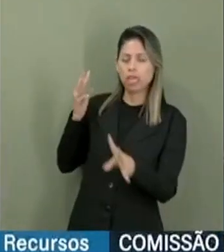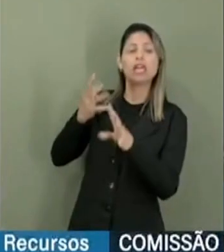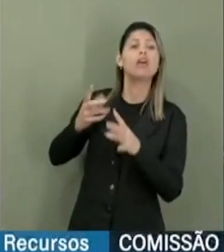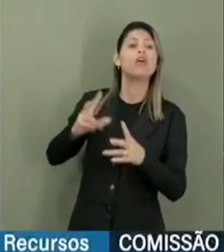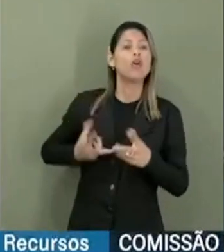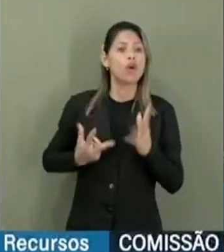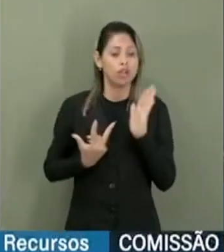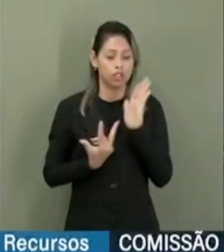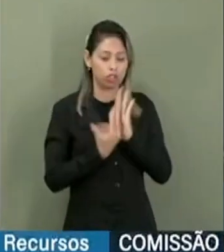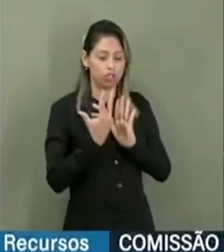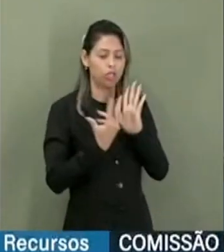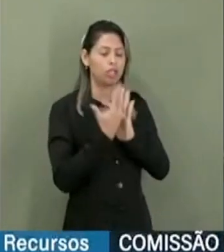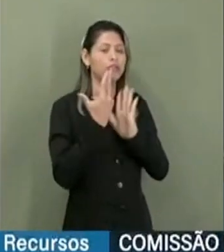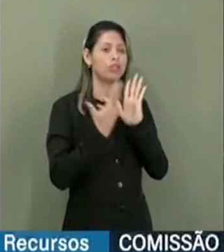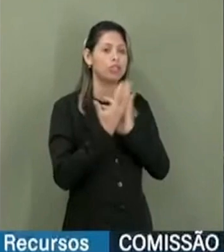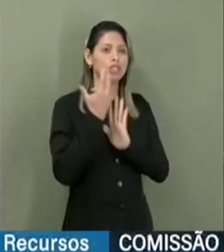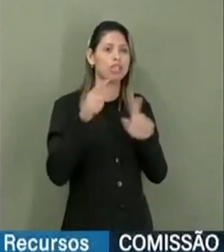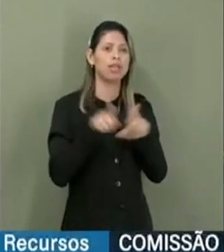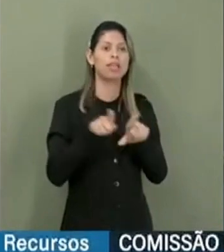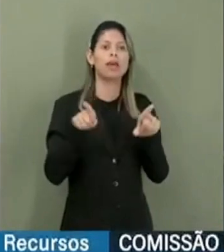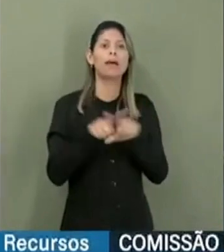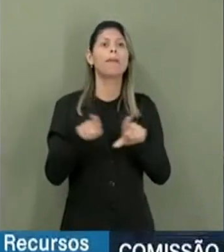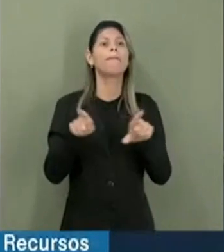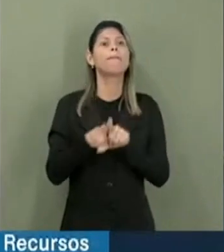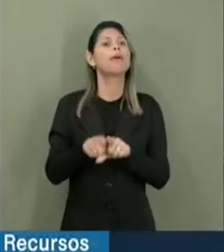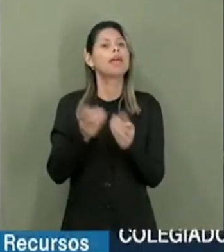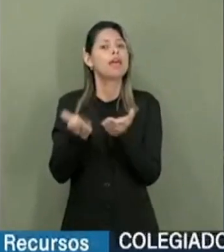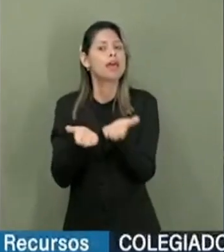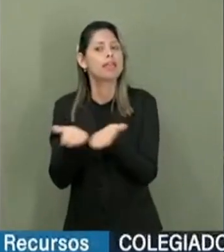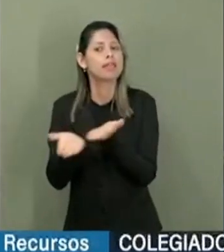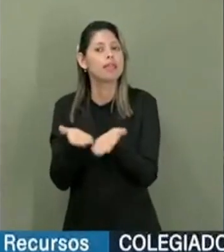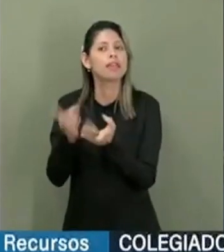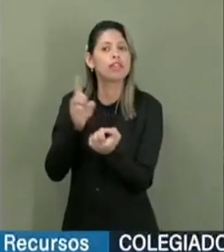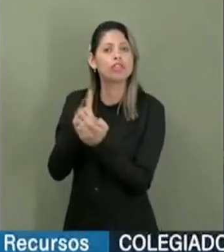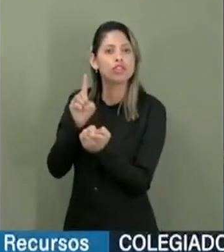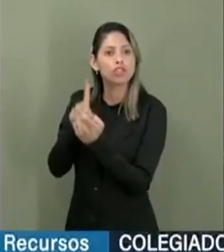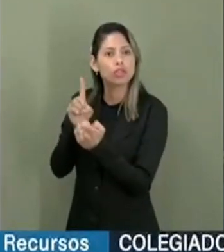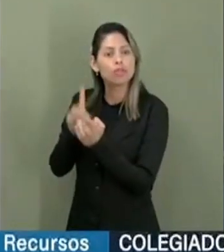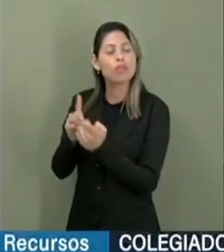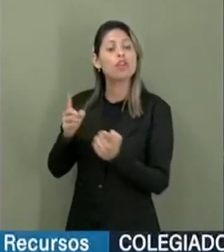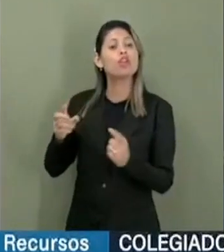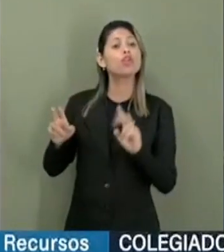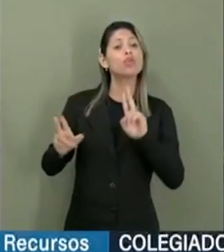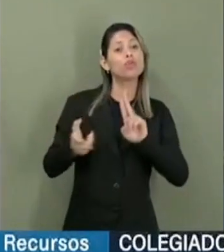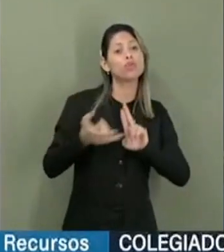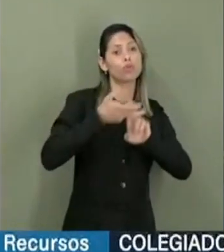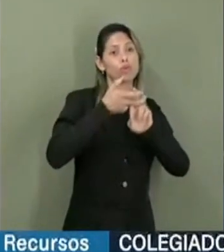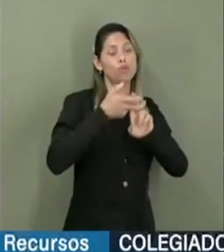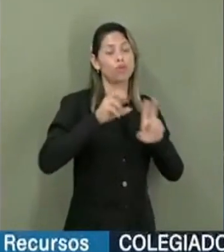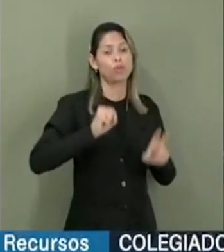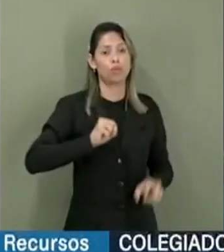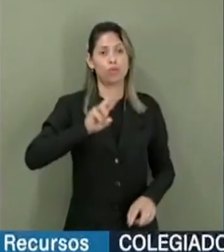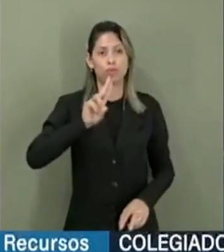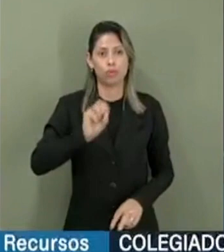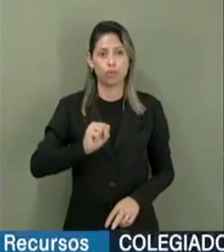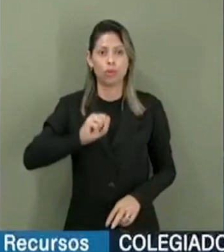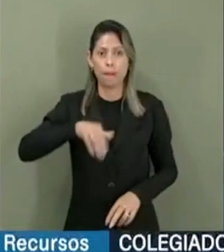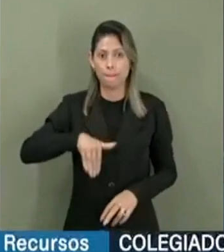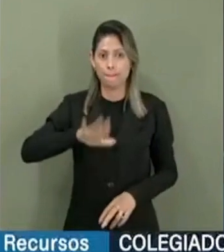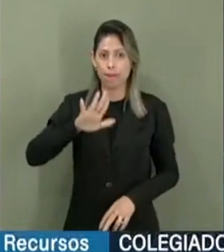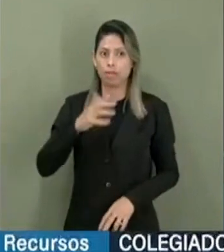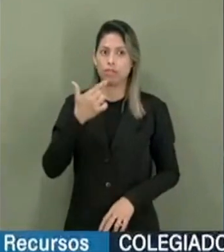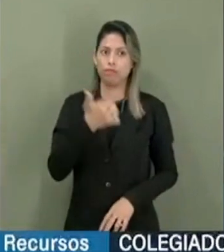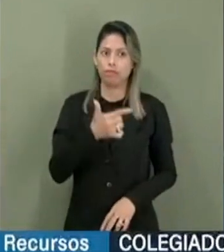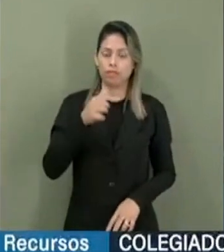complementares e consultas especializadas nos sus no SUS dos quais mais de 27 milhões